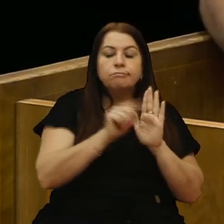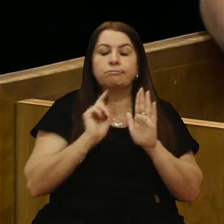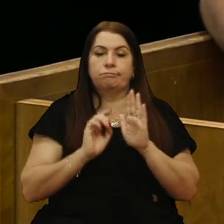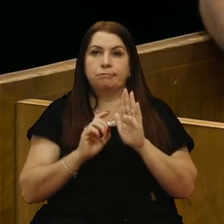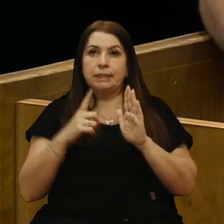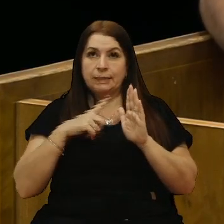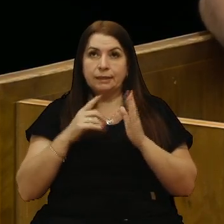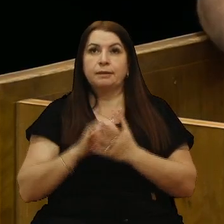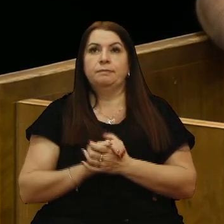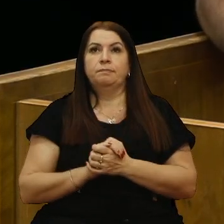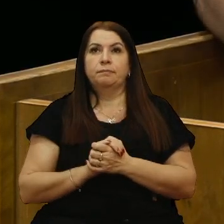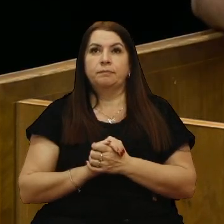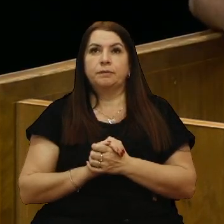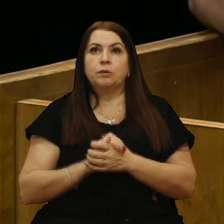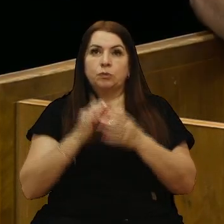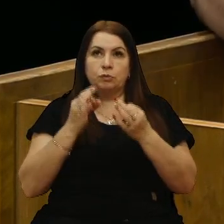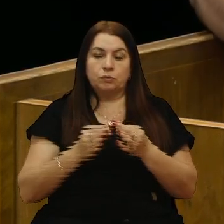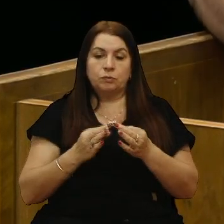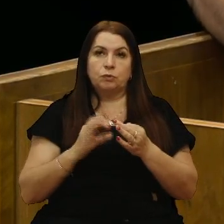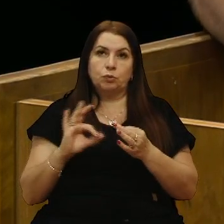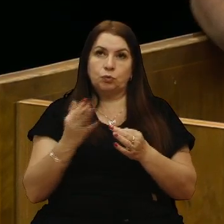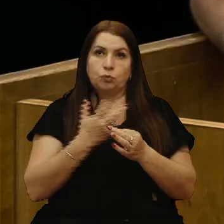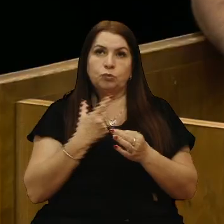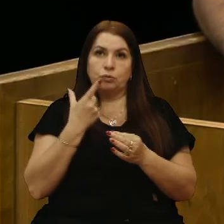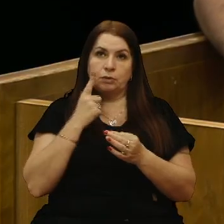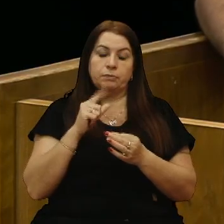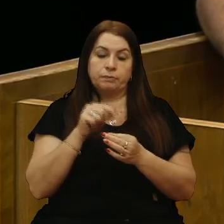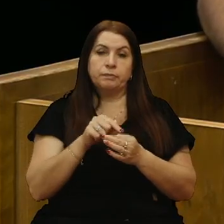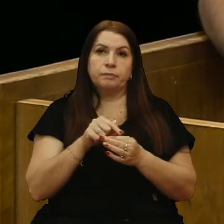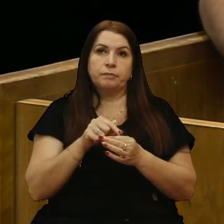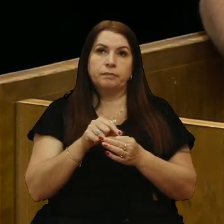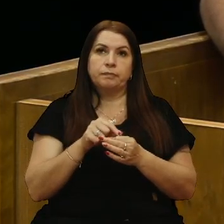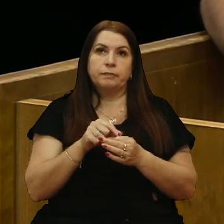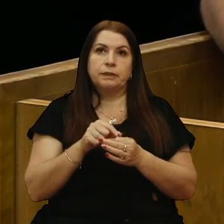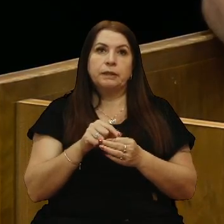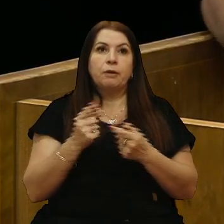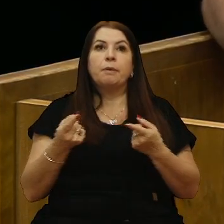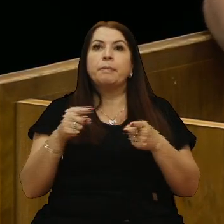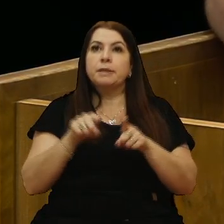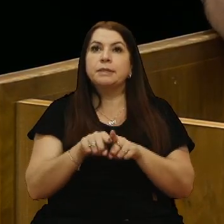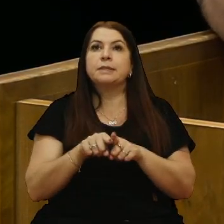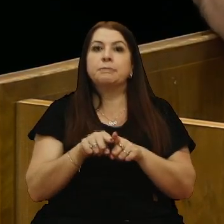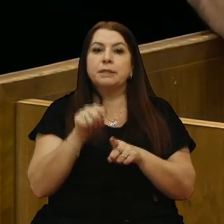eles têm de direito. E com certeza todos nós, todos os agricultores vão ser parceiros